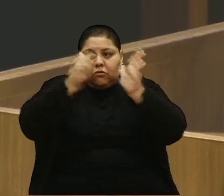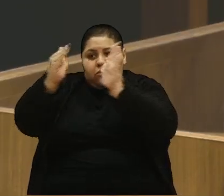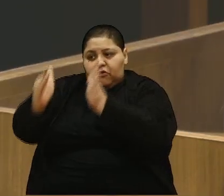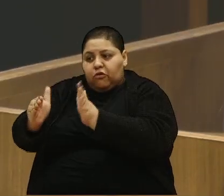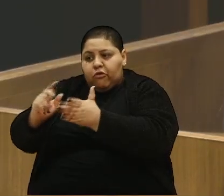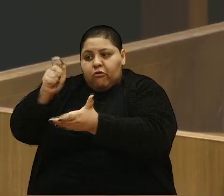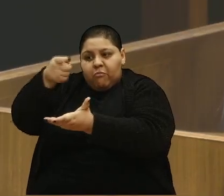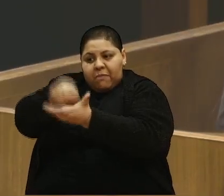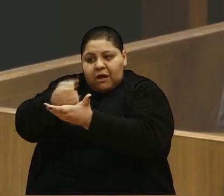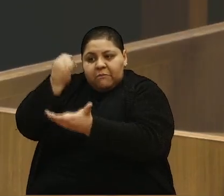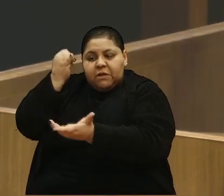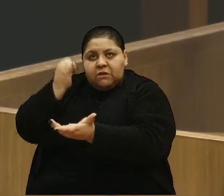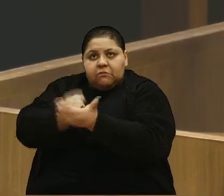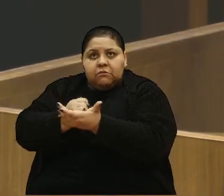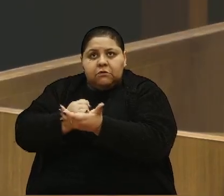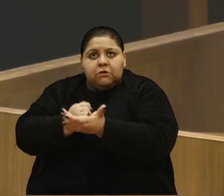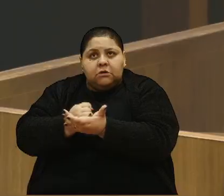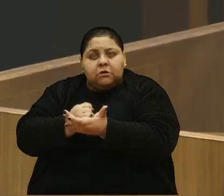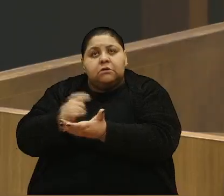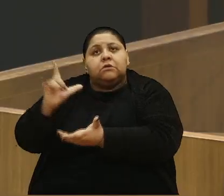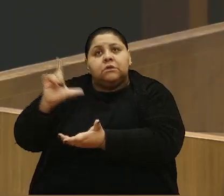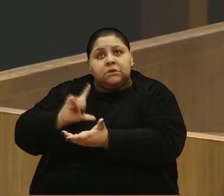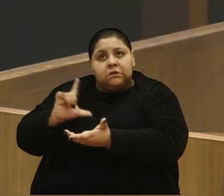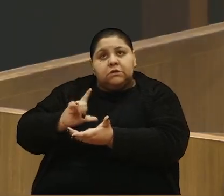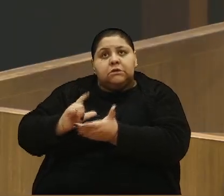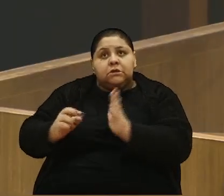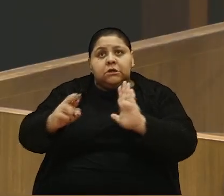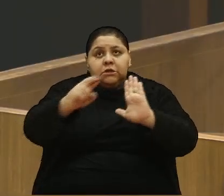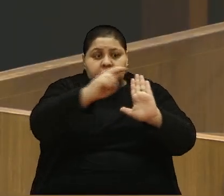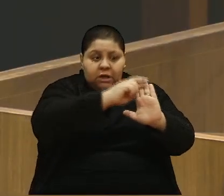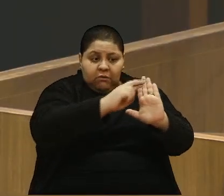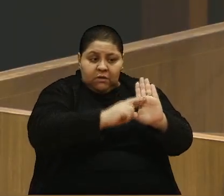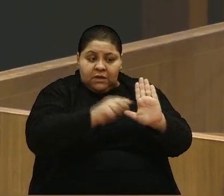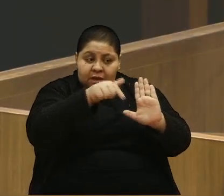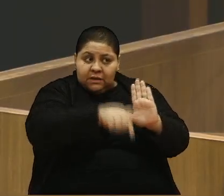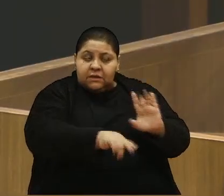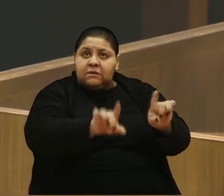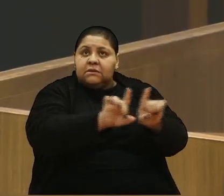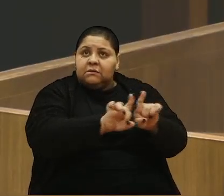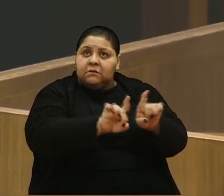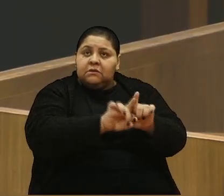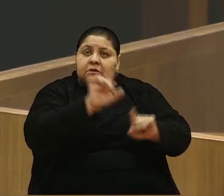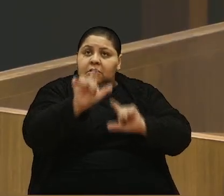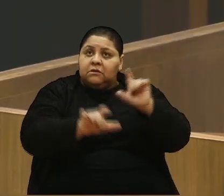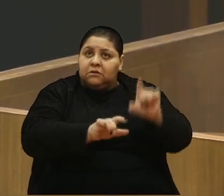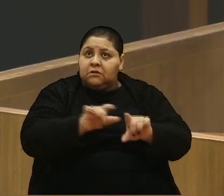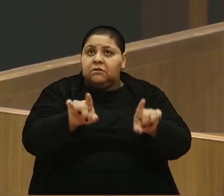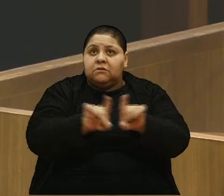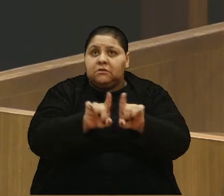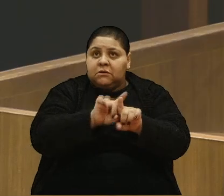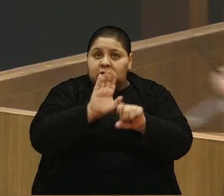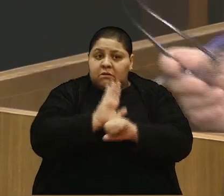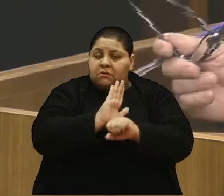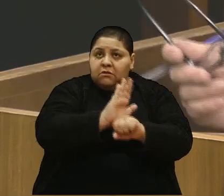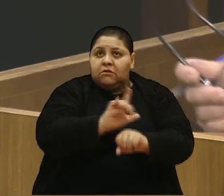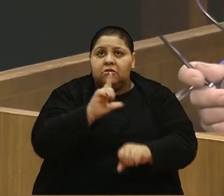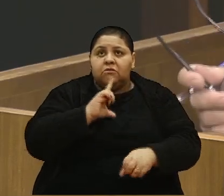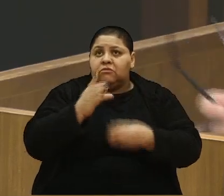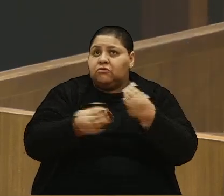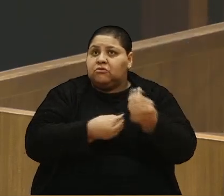paga o IPTU. Tem que regularizar o lado esquerdo, para que as pessoas também contribuam, porque não tem